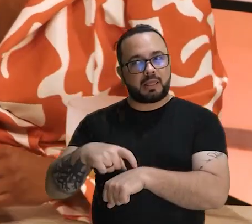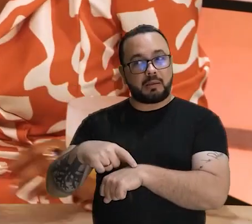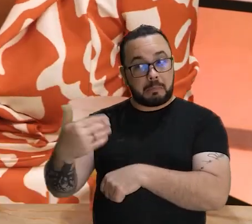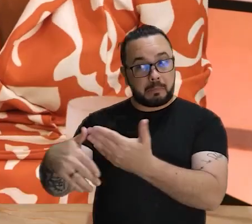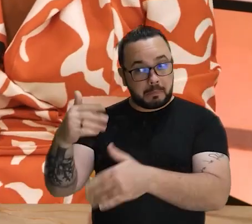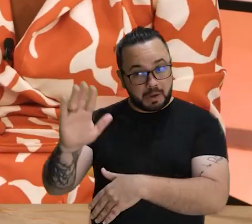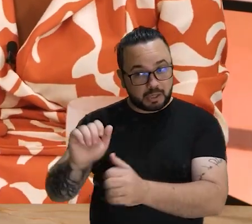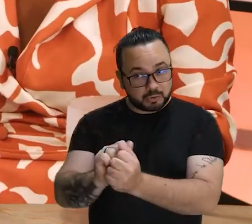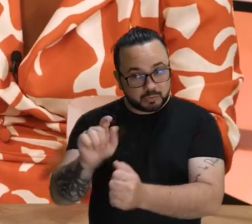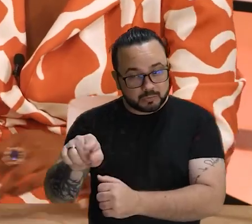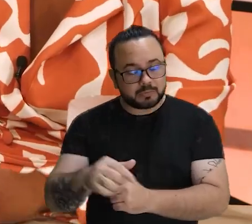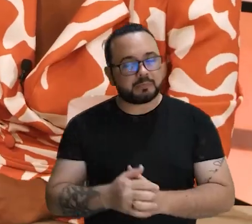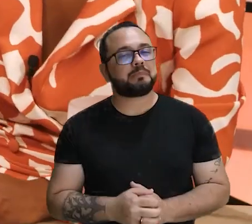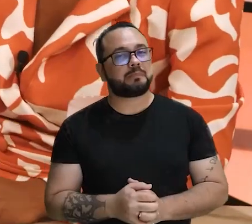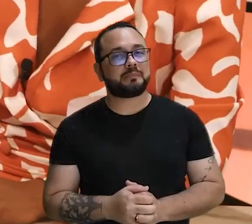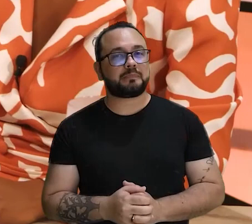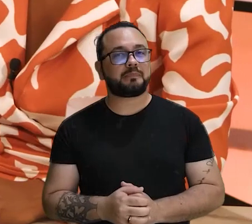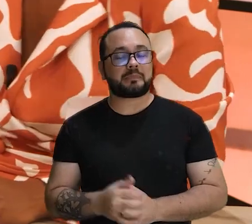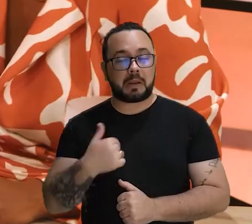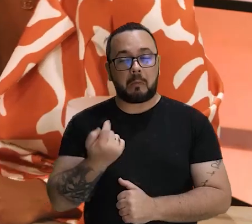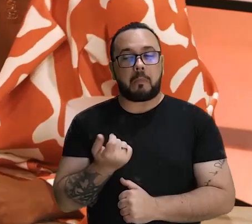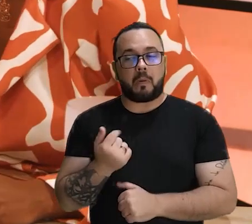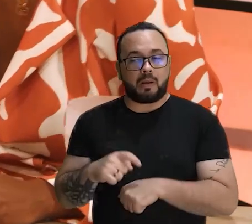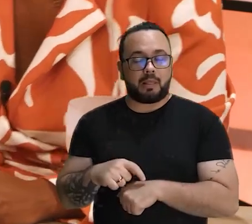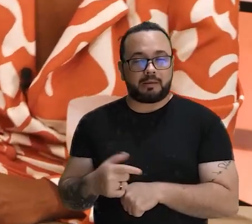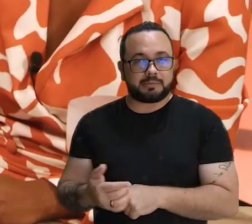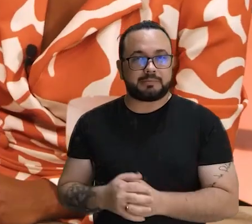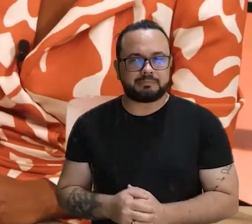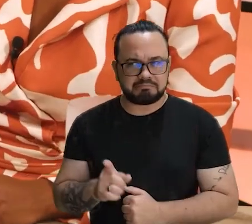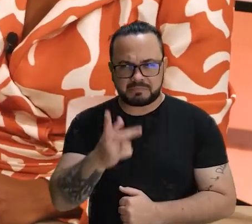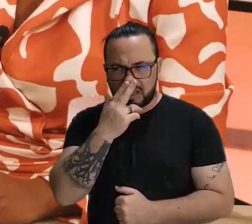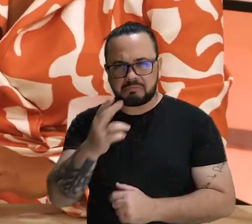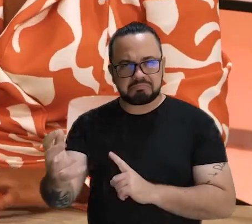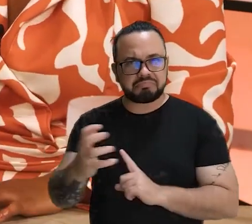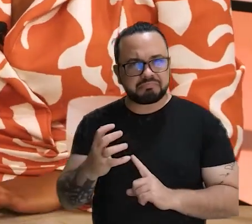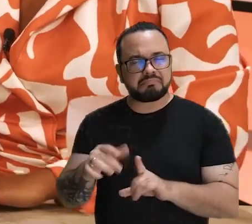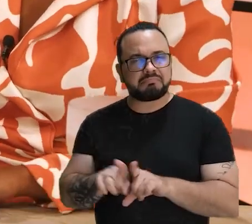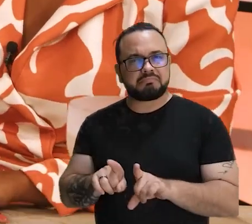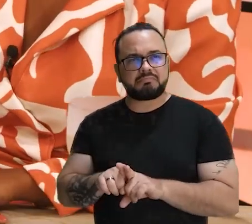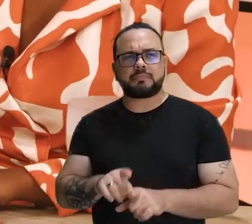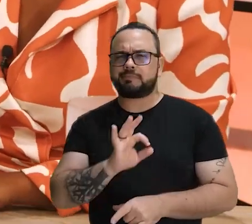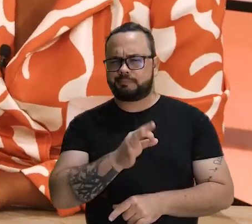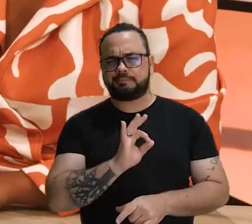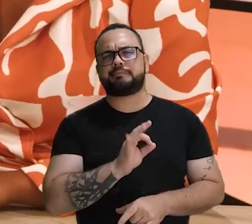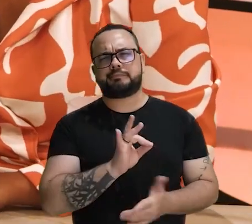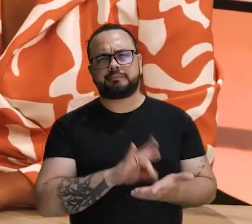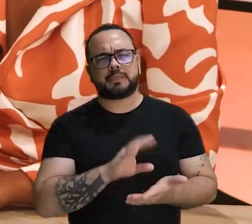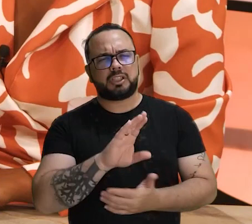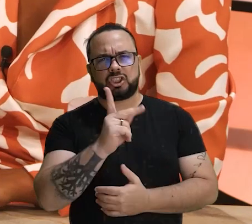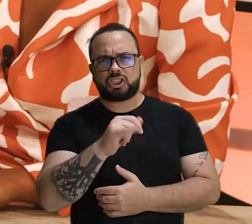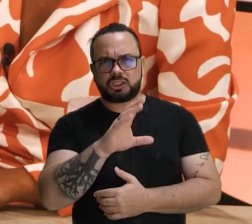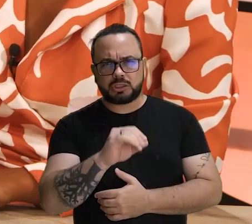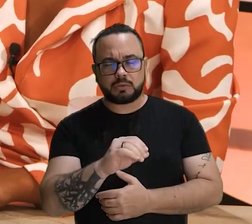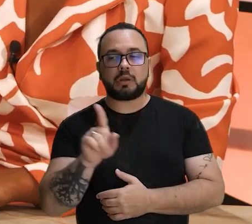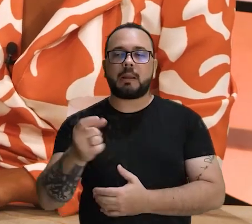tempo você do que... Como é que foi? Ah, você maravilhoso. Sente que ele te influenciou assim também na Completamente. Sua... Completamente. Chico